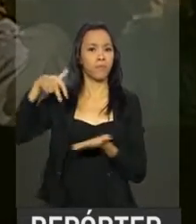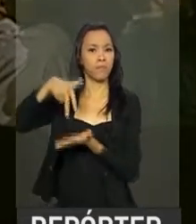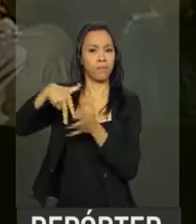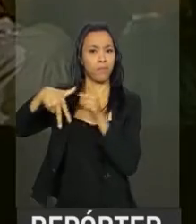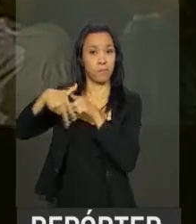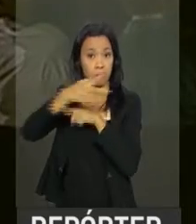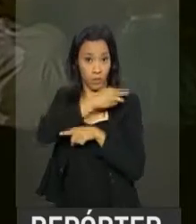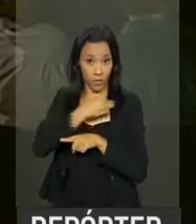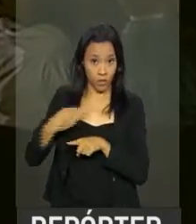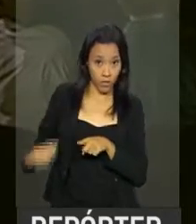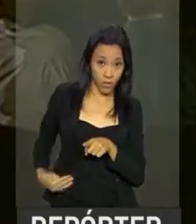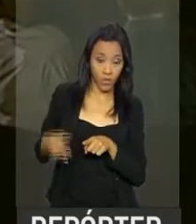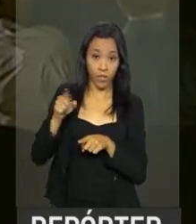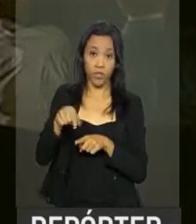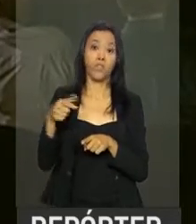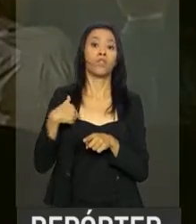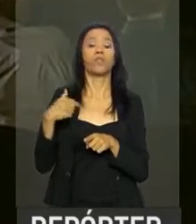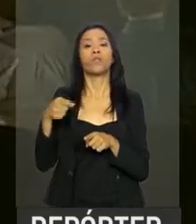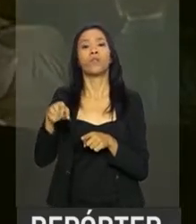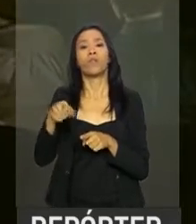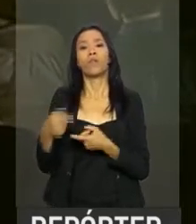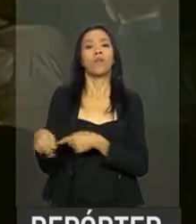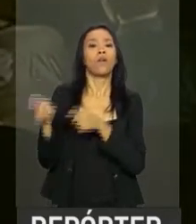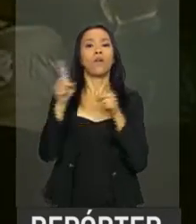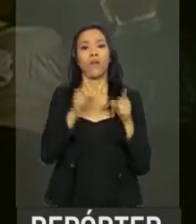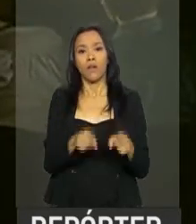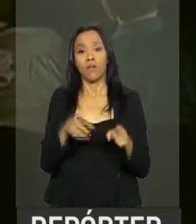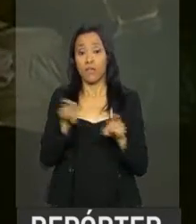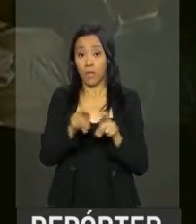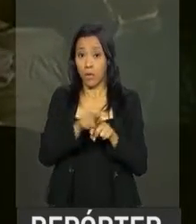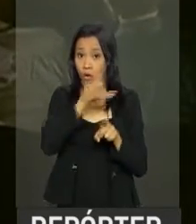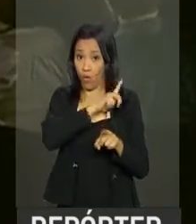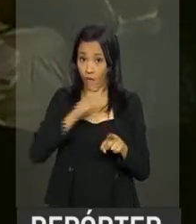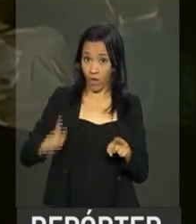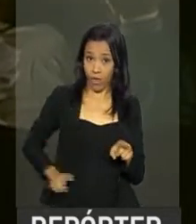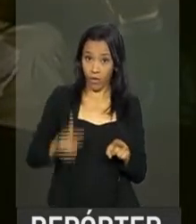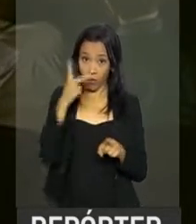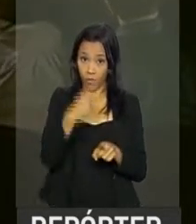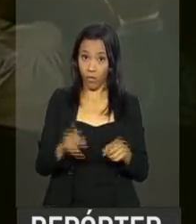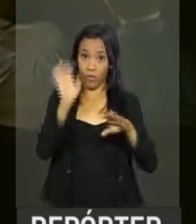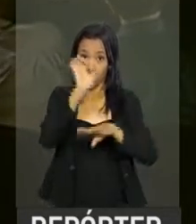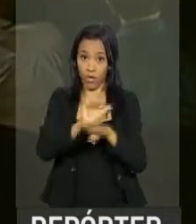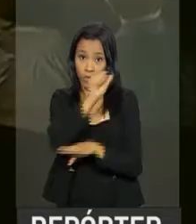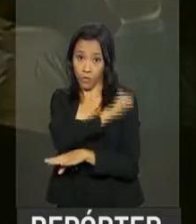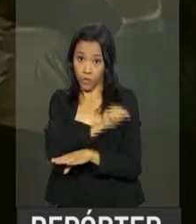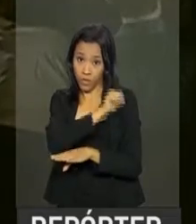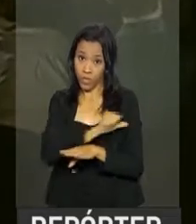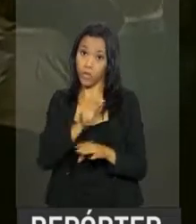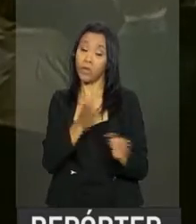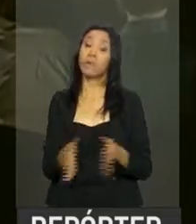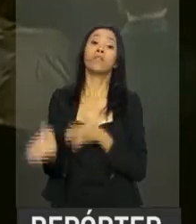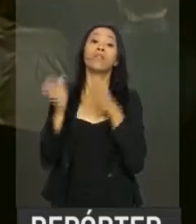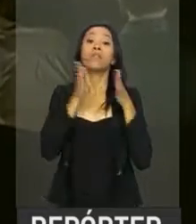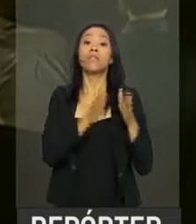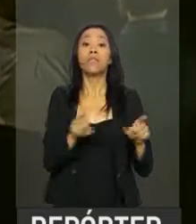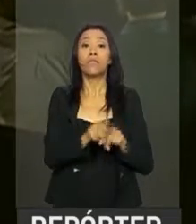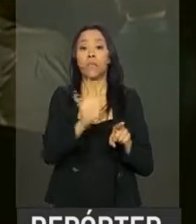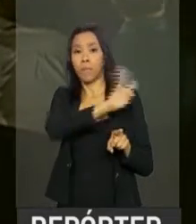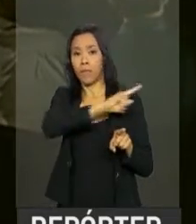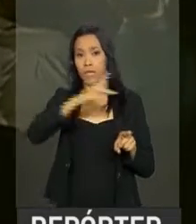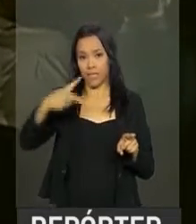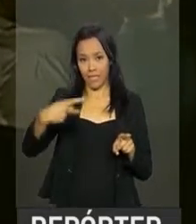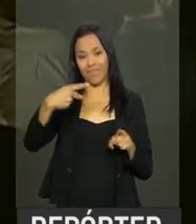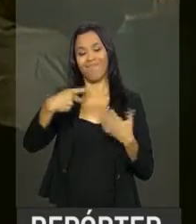Minas e Energia, Fernando Coelho Filho, o governador em exercício do Rio de Janeiro, Francisco Dornelles, e também o presidente